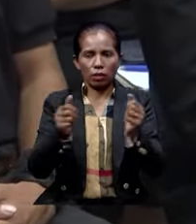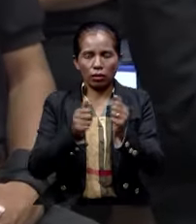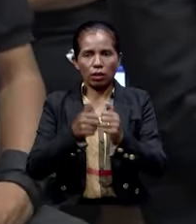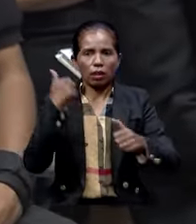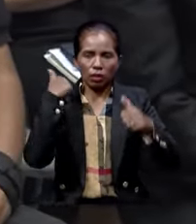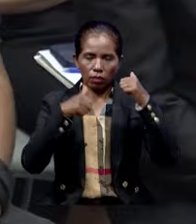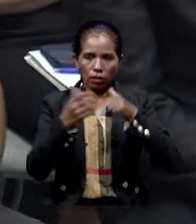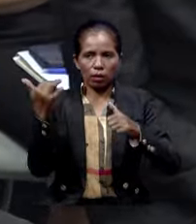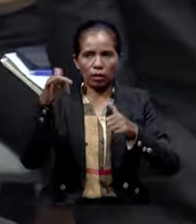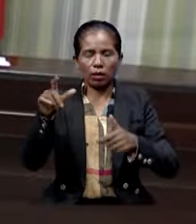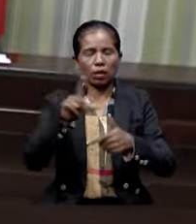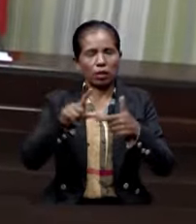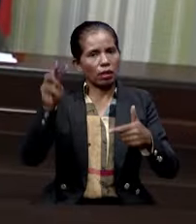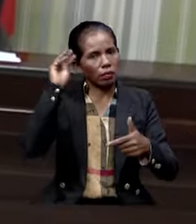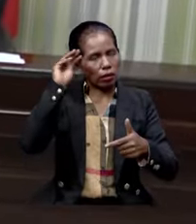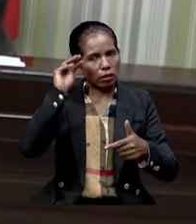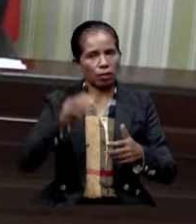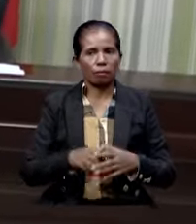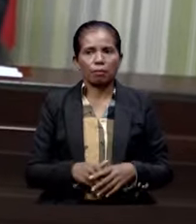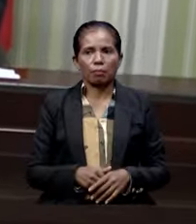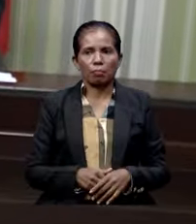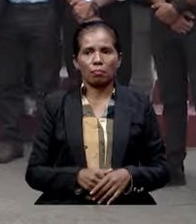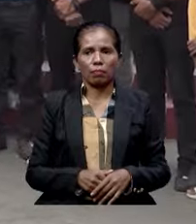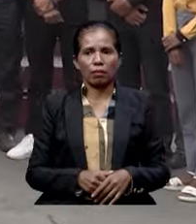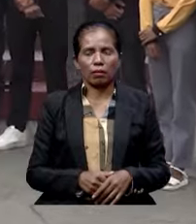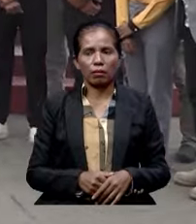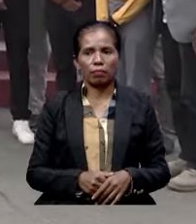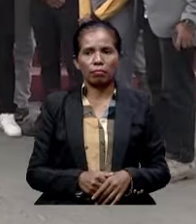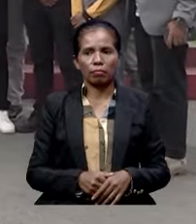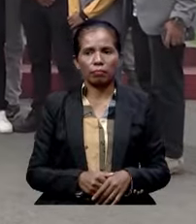atividade sira e a linha ministerial. Santina de Jesus, Marito da Costa, GMN.